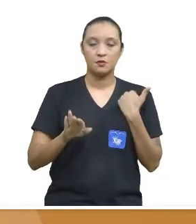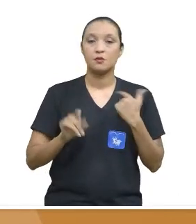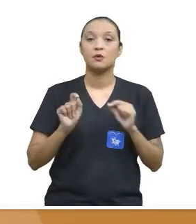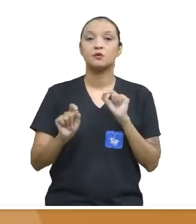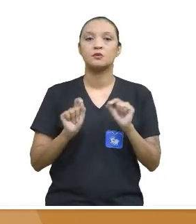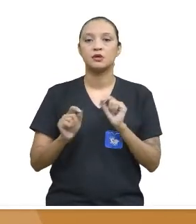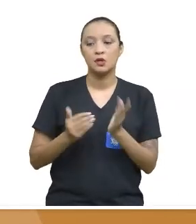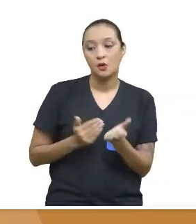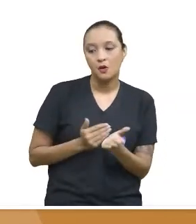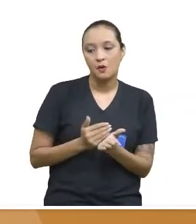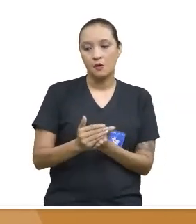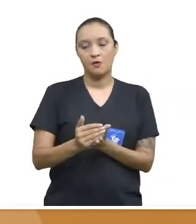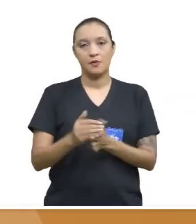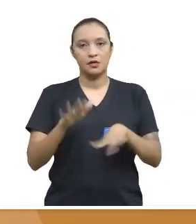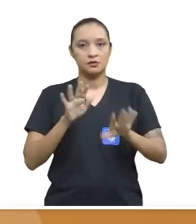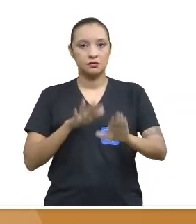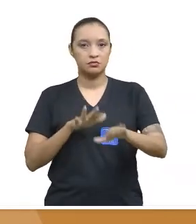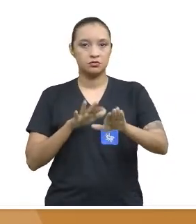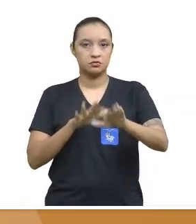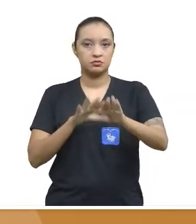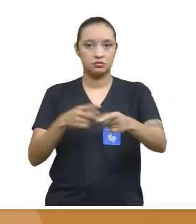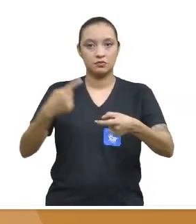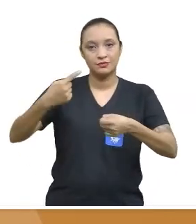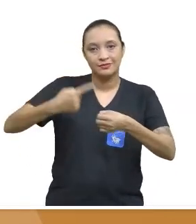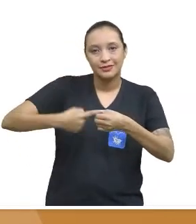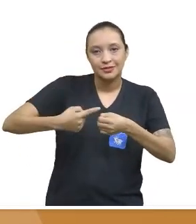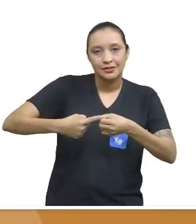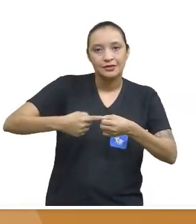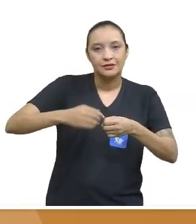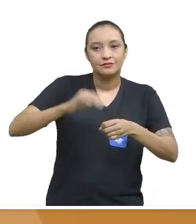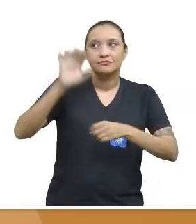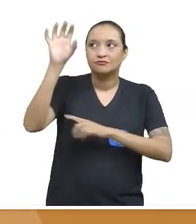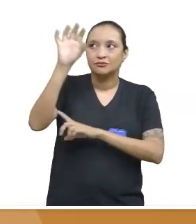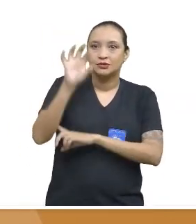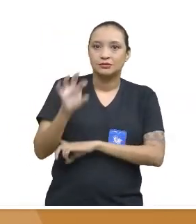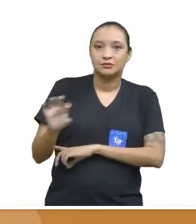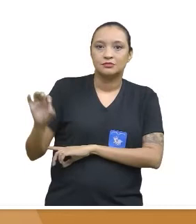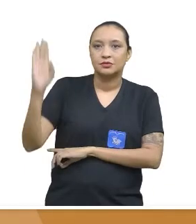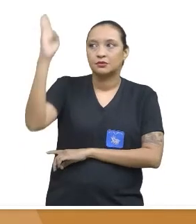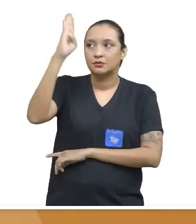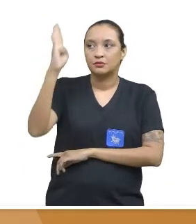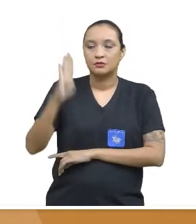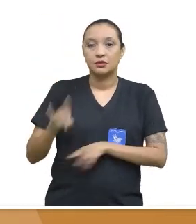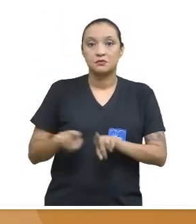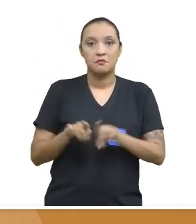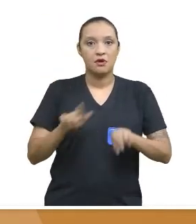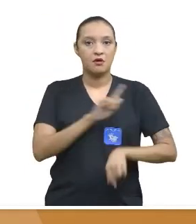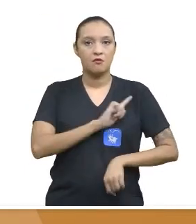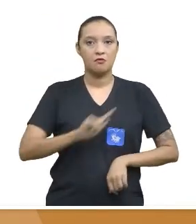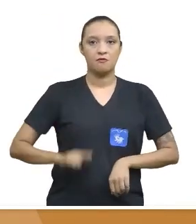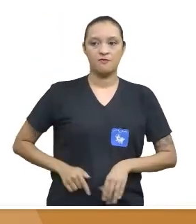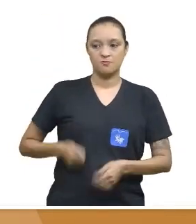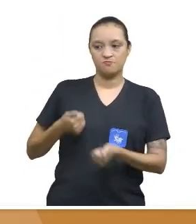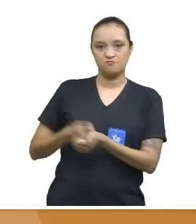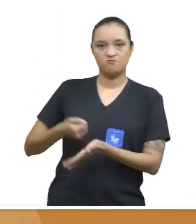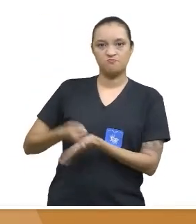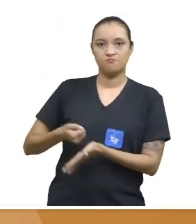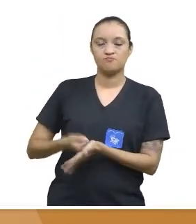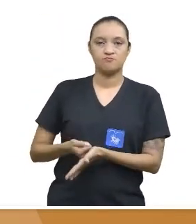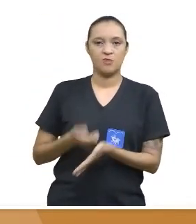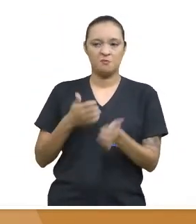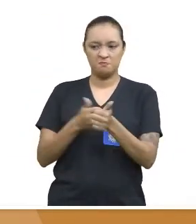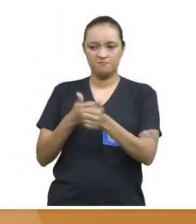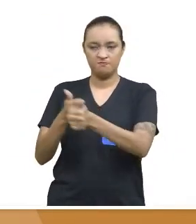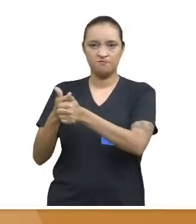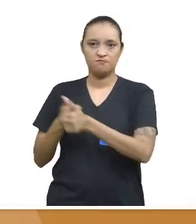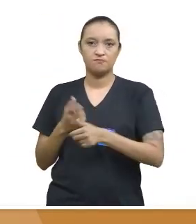uma campanha no interior do Brasil e vão ser severamente perseguidos pelo governo da ditadura, ok? E aí,